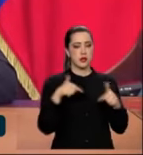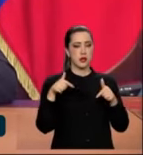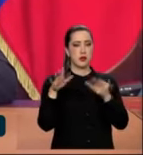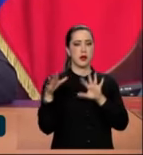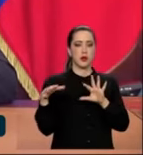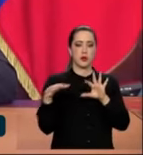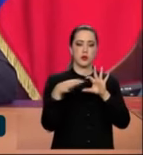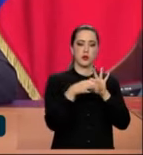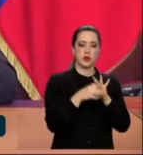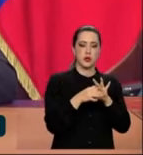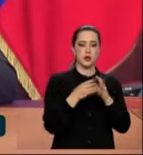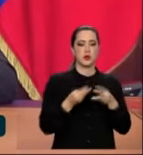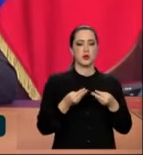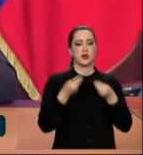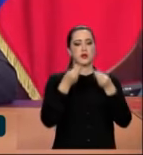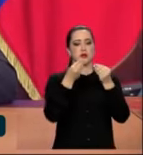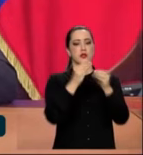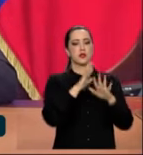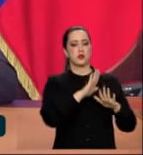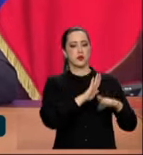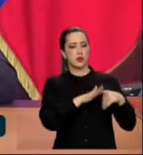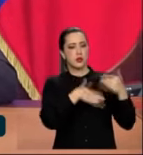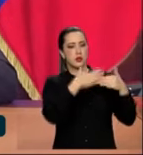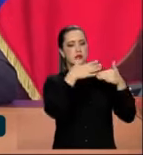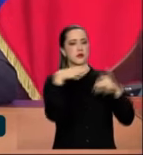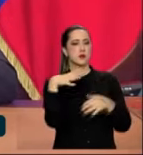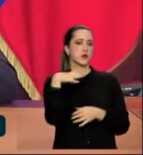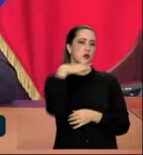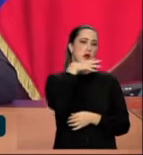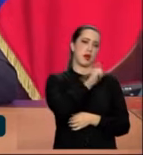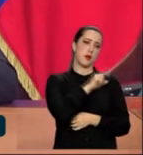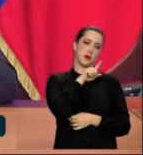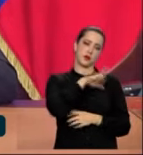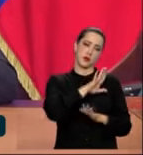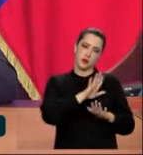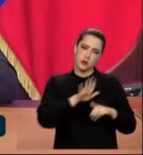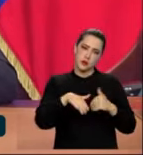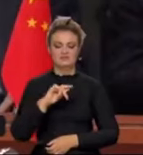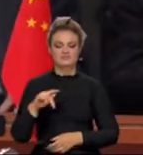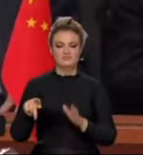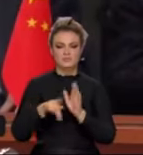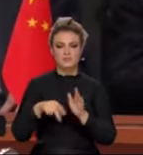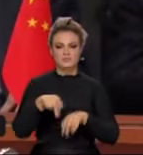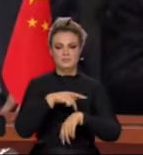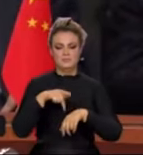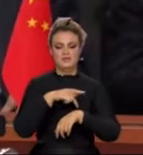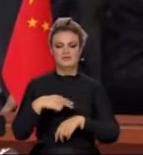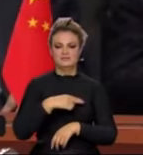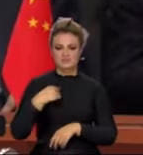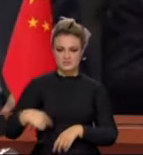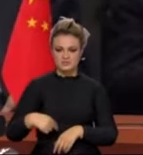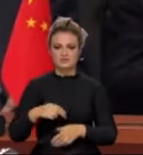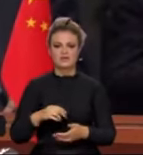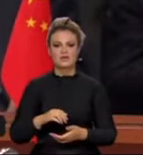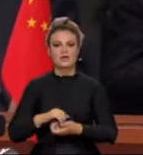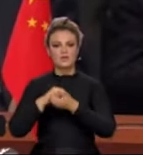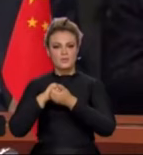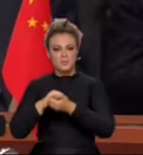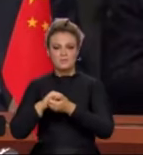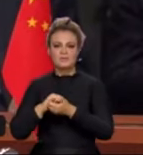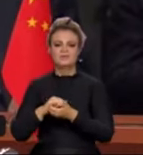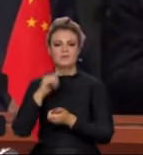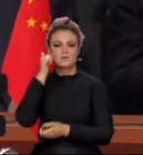firme na arena global e protege os interesses da maioria dos estados mundiais. O presidente chinês, Xi